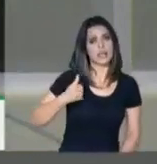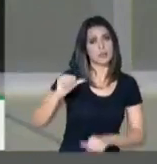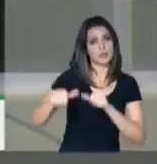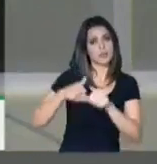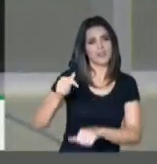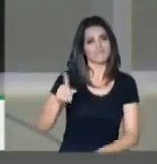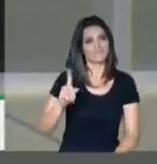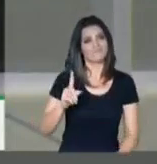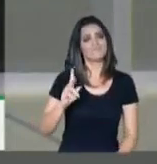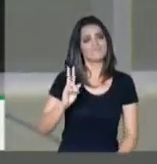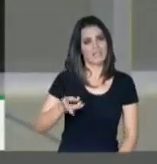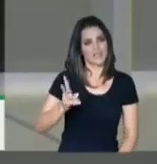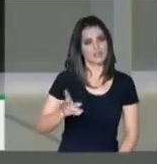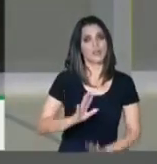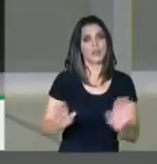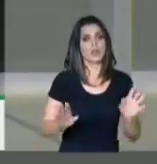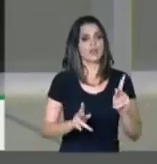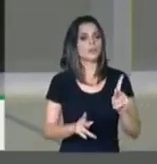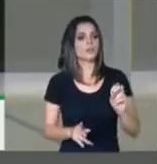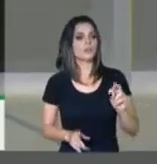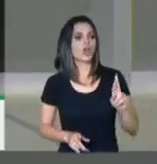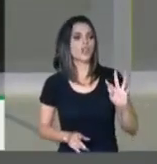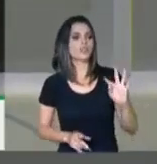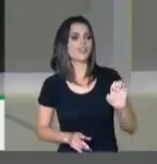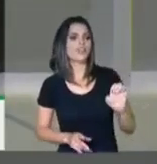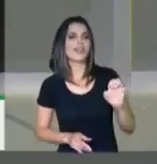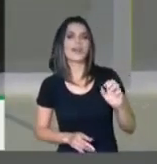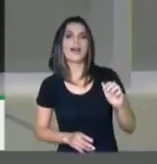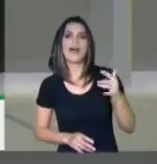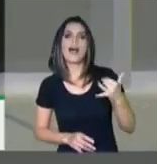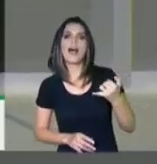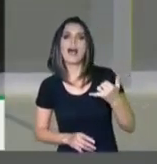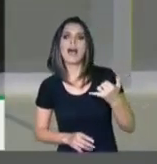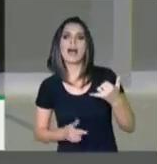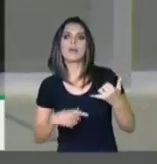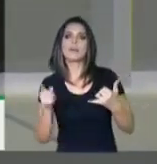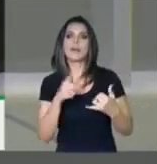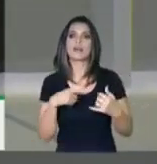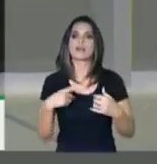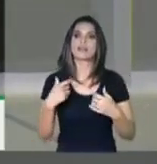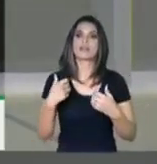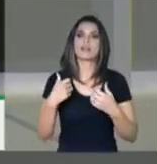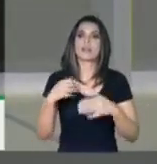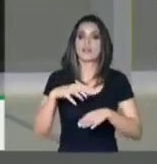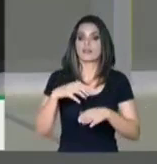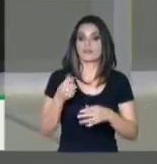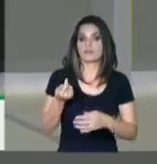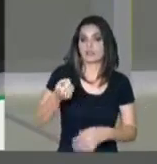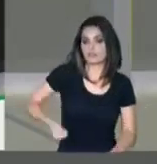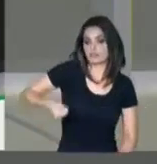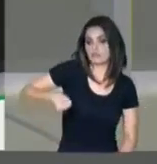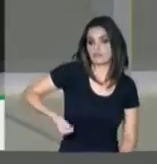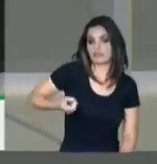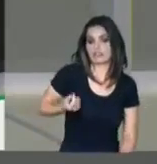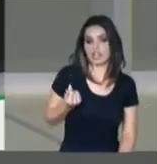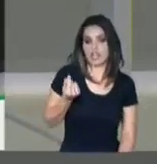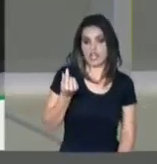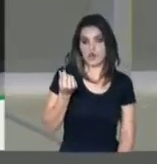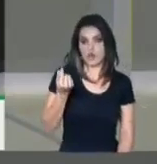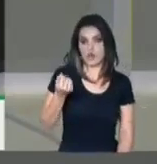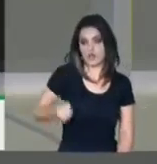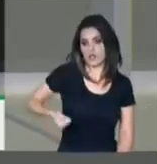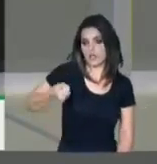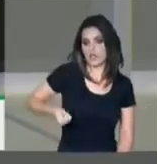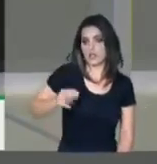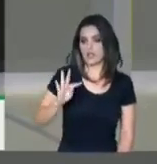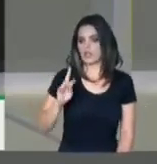não deveria dar porte de arma para quem transporta valores permanentemente, que isso poderia, por exemplo,